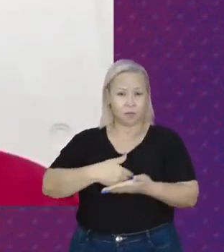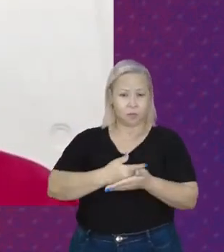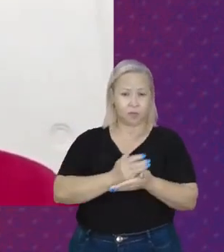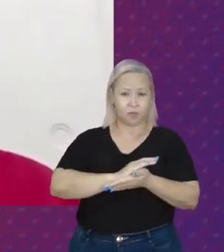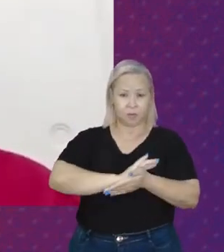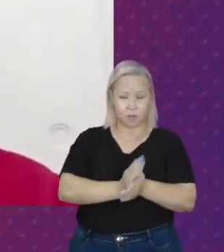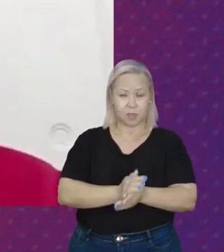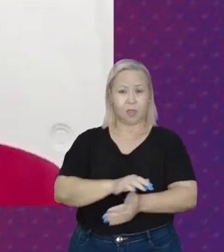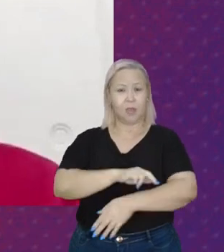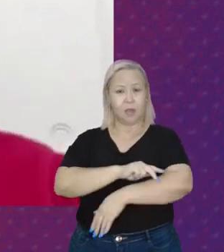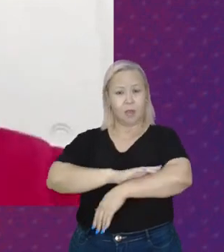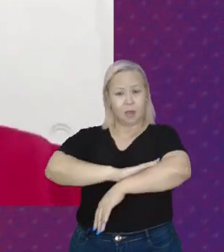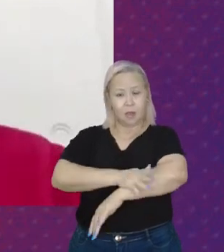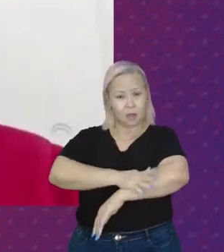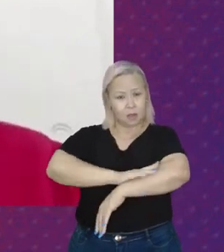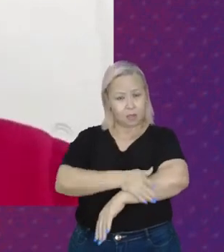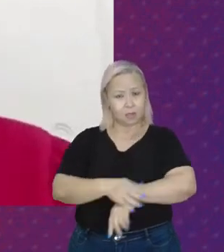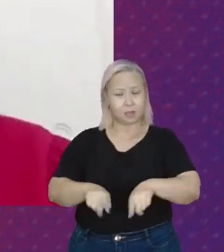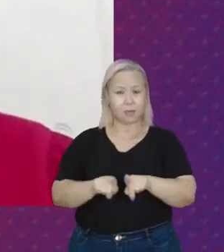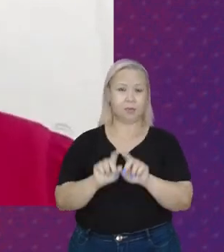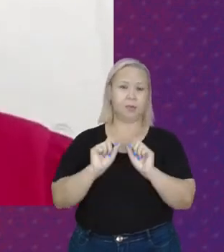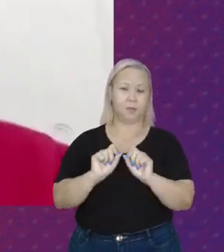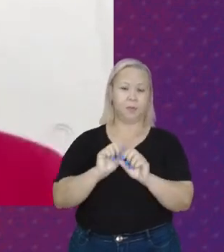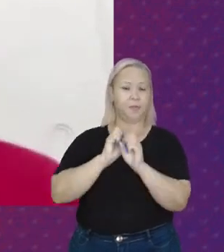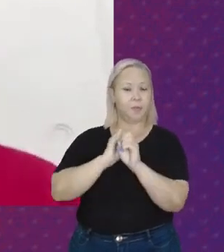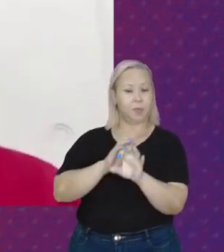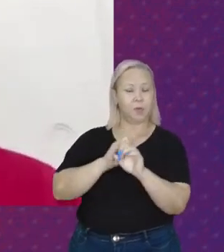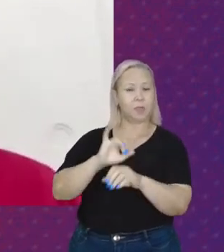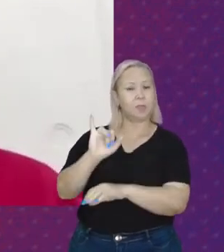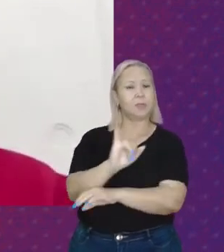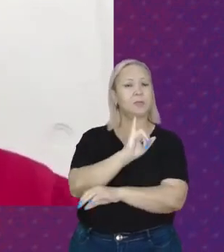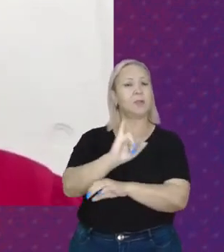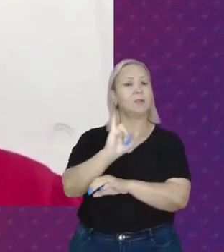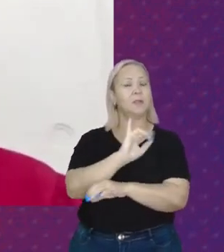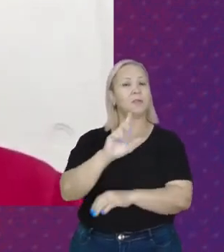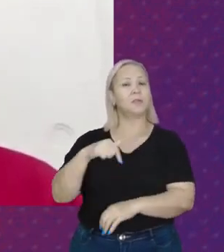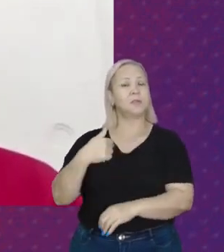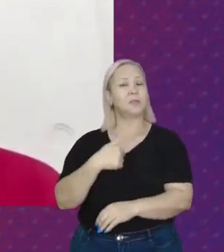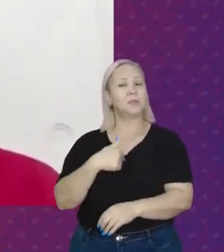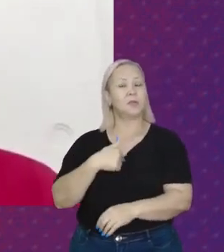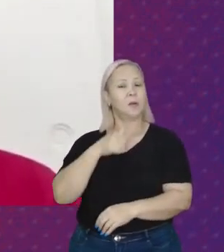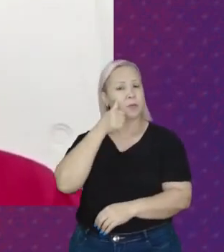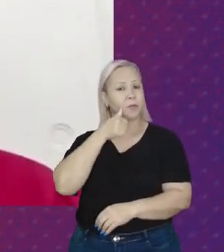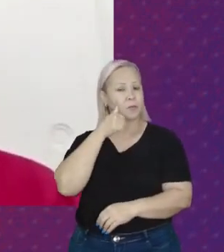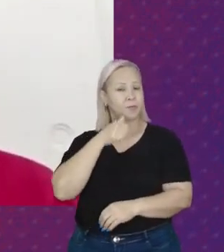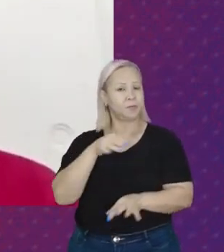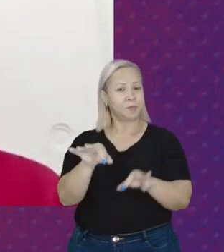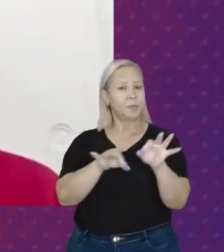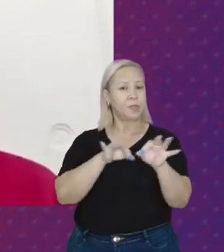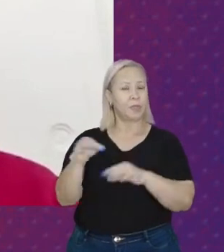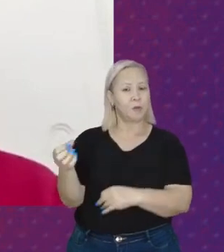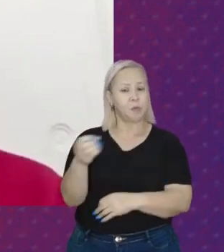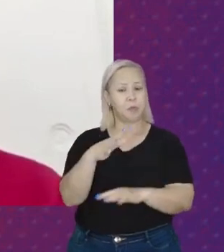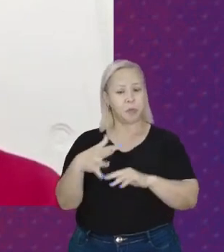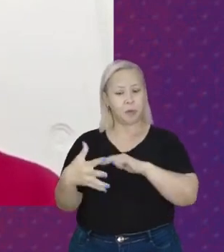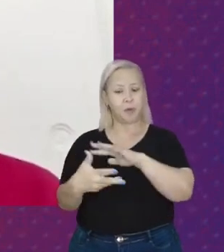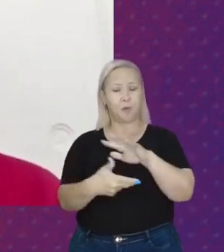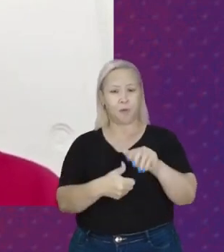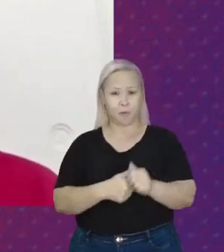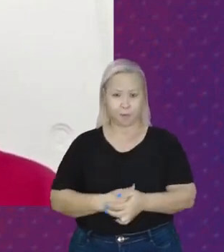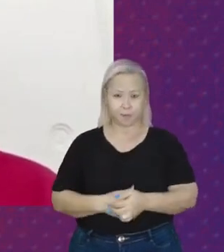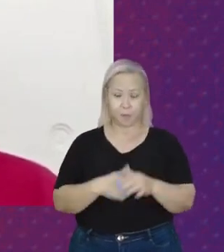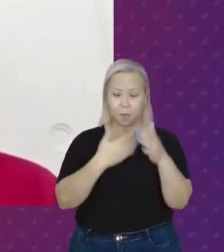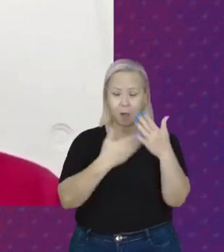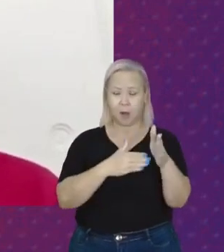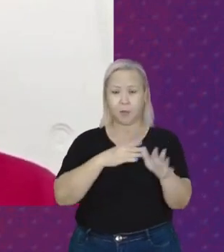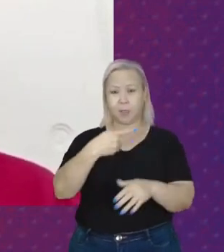mundo racista. Então, a educação é estratégica demais para as mulheres, para construir um novo mundo. Eu parabenizo o